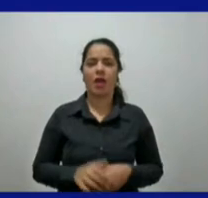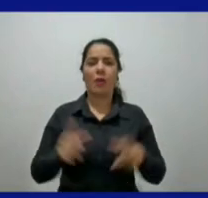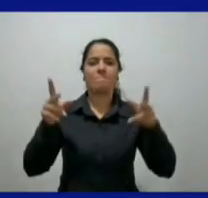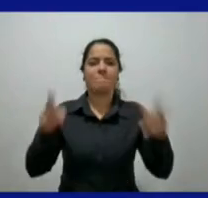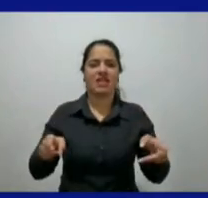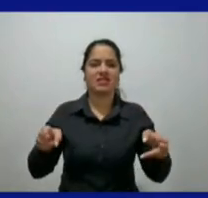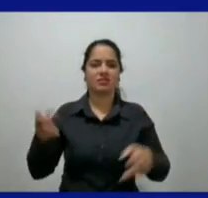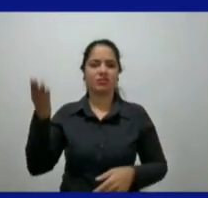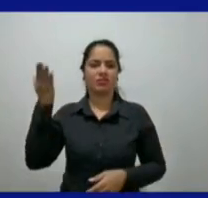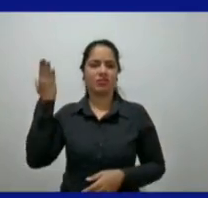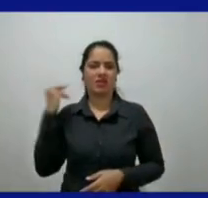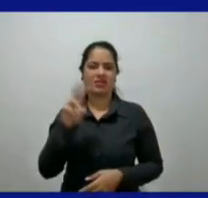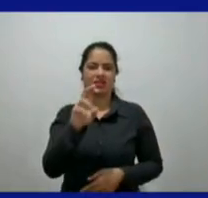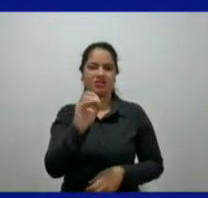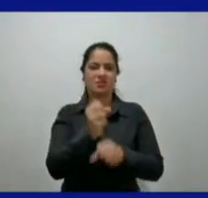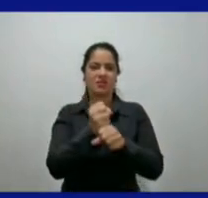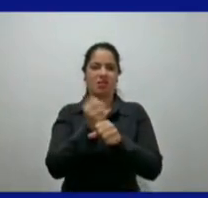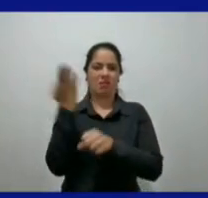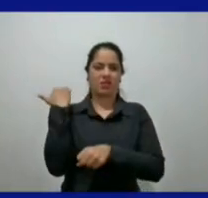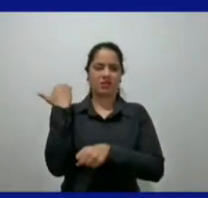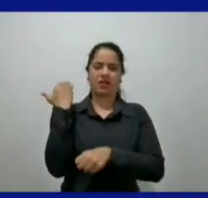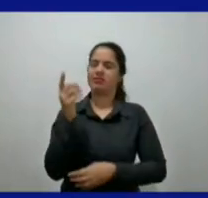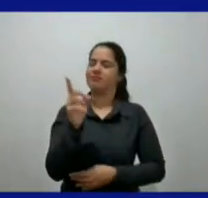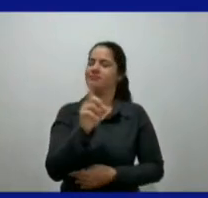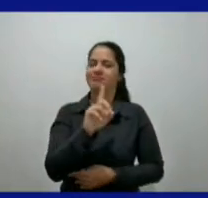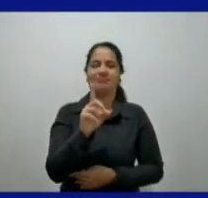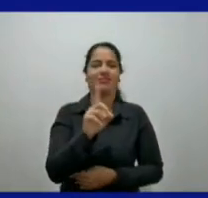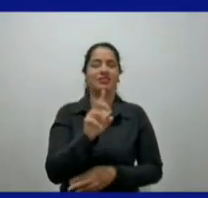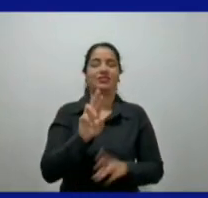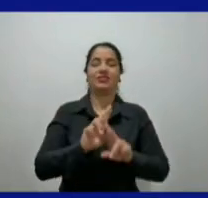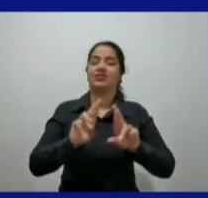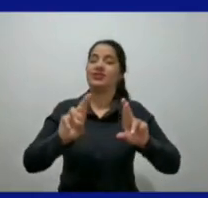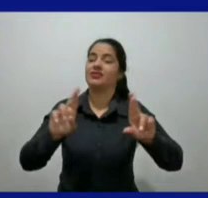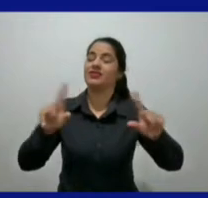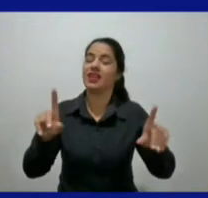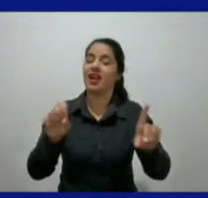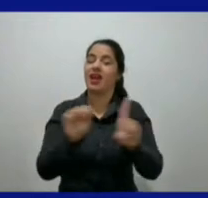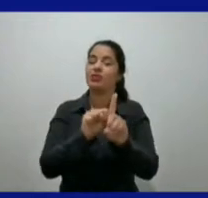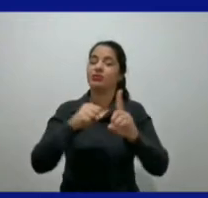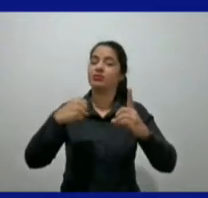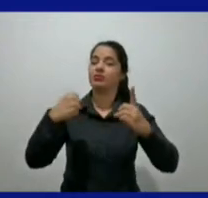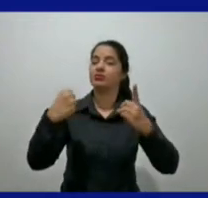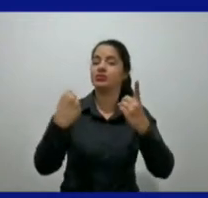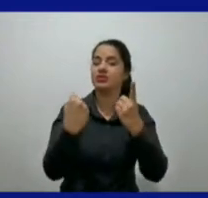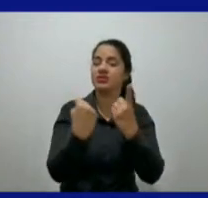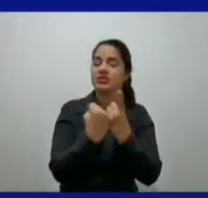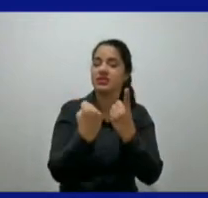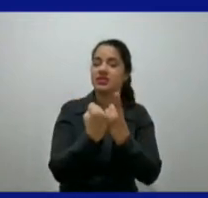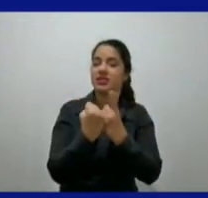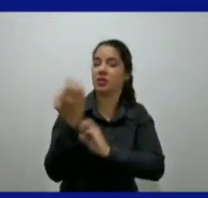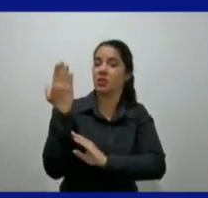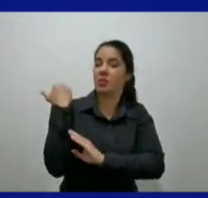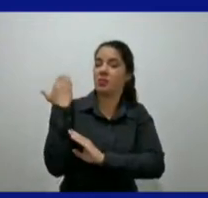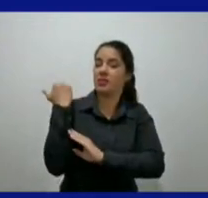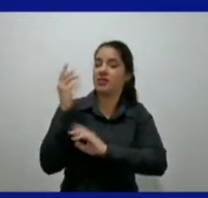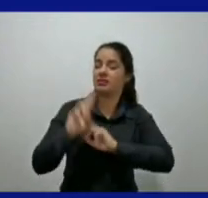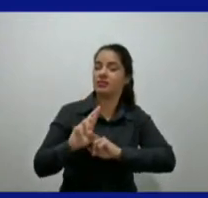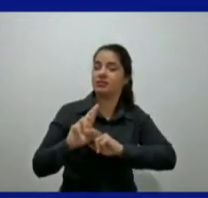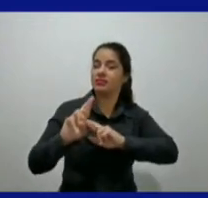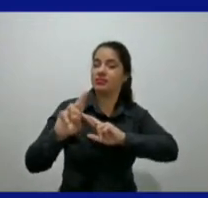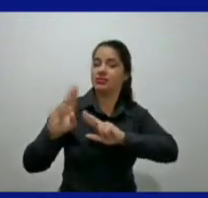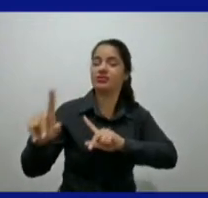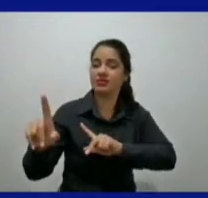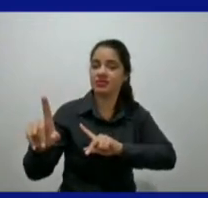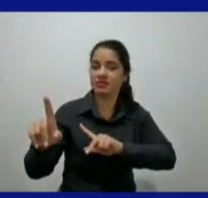formato de sociedade atomizada que eu mostrei não era o formato de sociedade da época de Milton Friedman. Então,